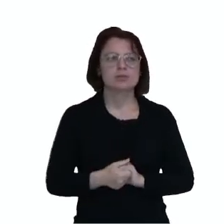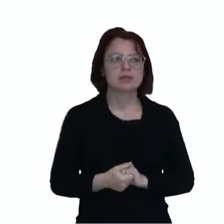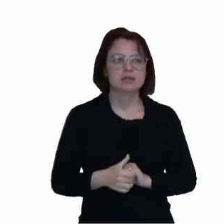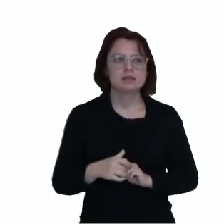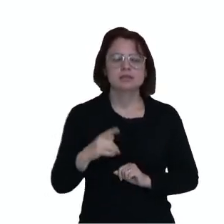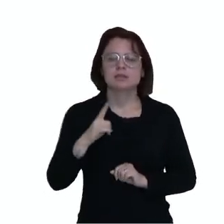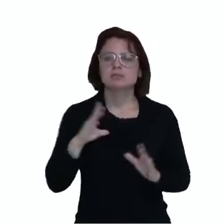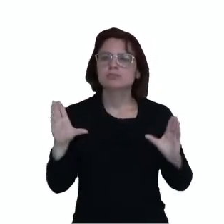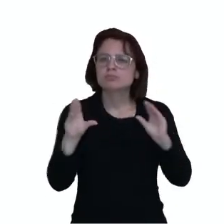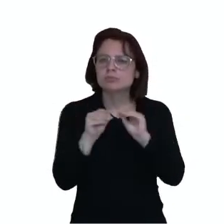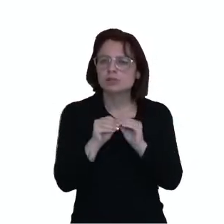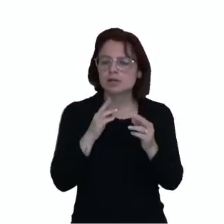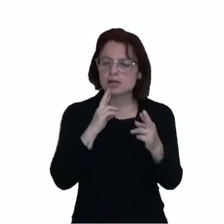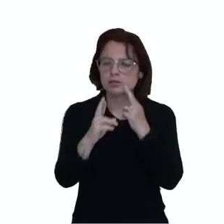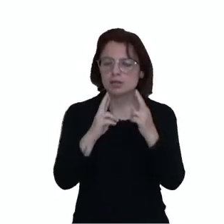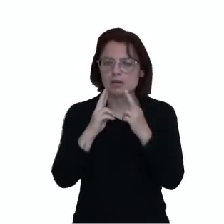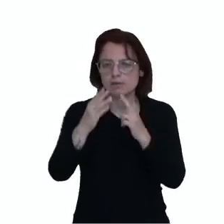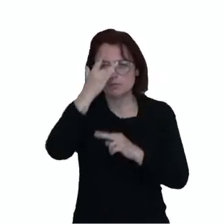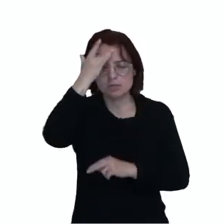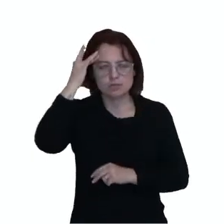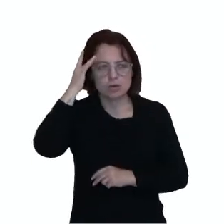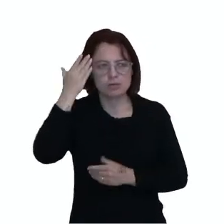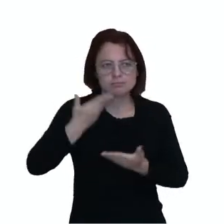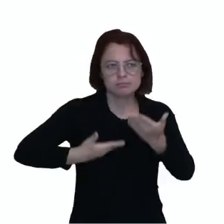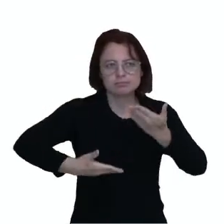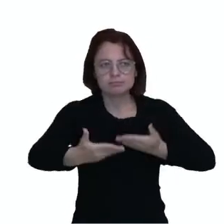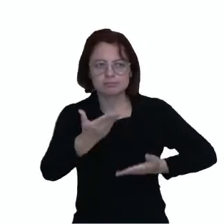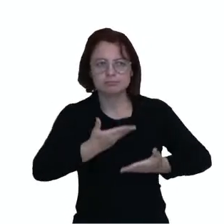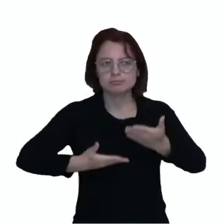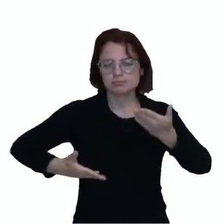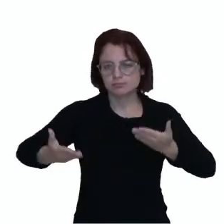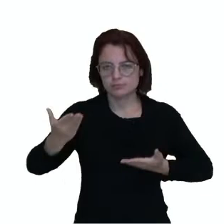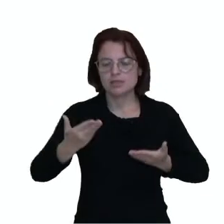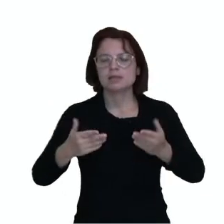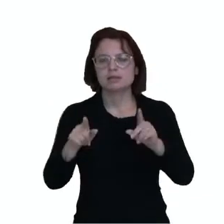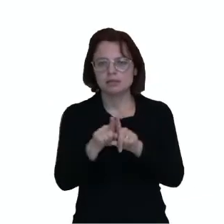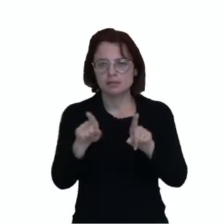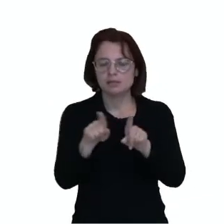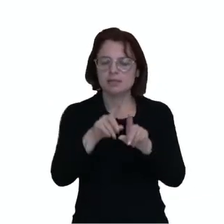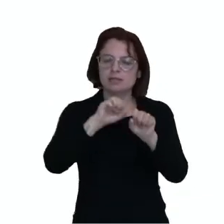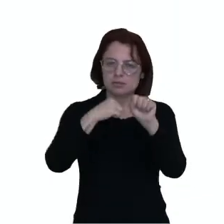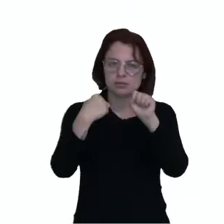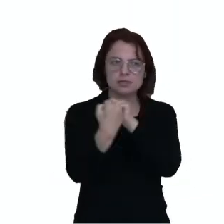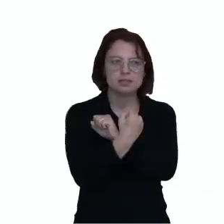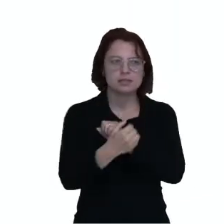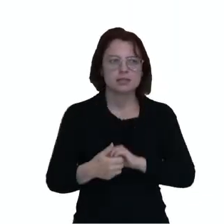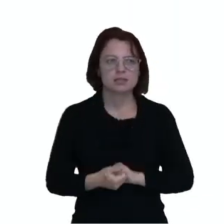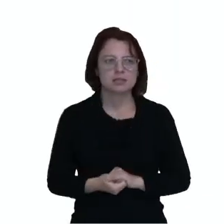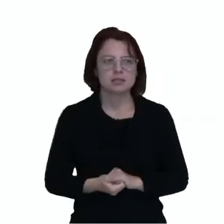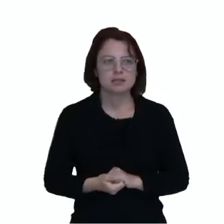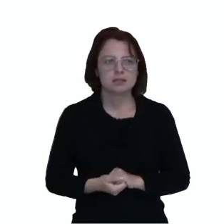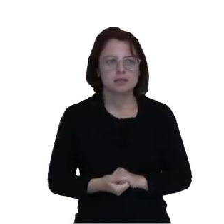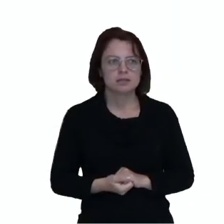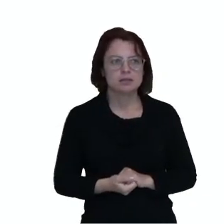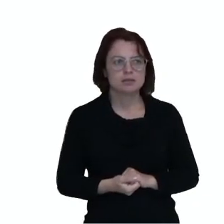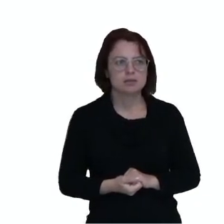relacionamento entre as pessoas e, por consequência, o relacionamento e o funcionamento de uma sociedade.